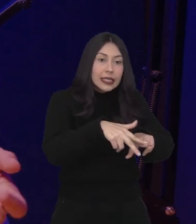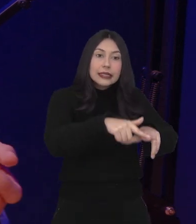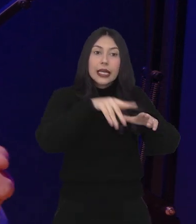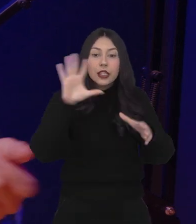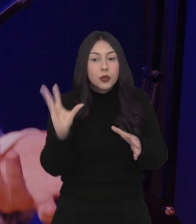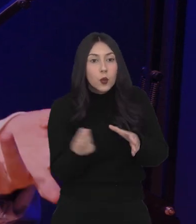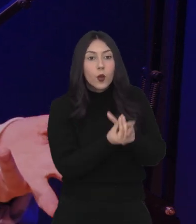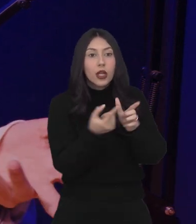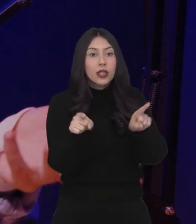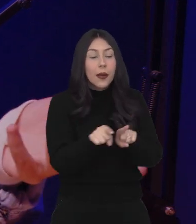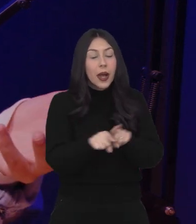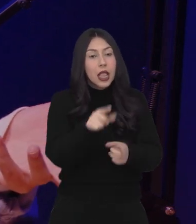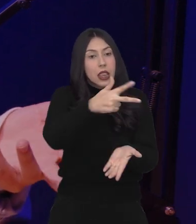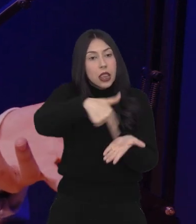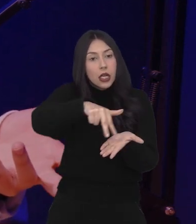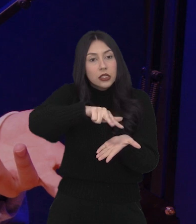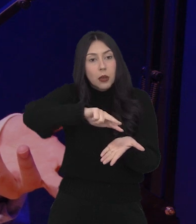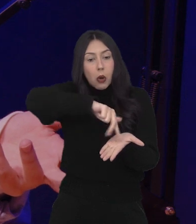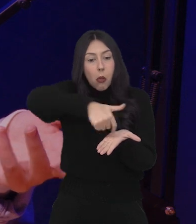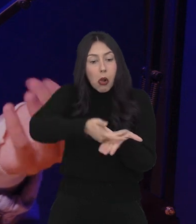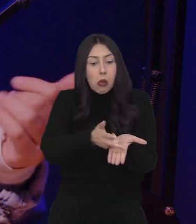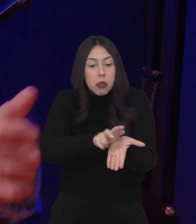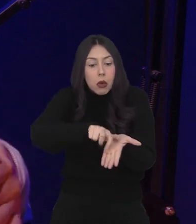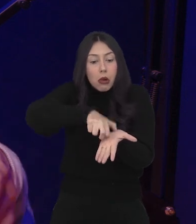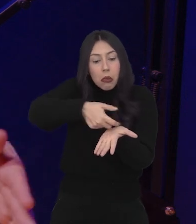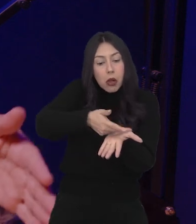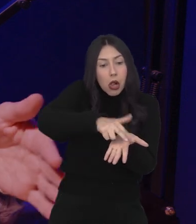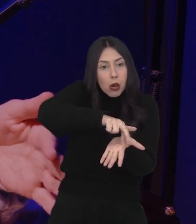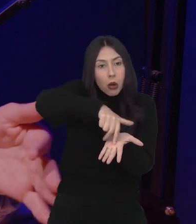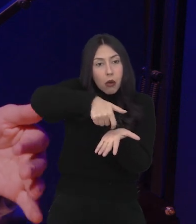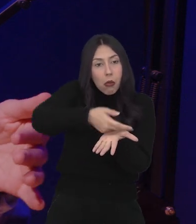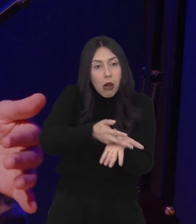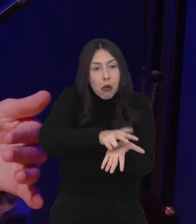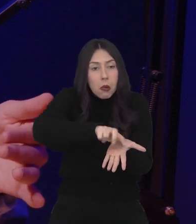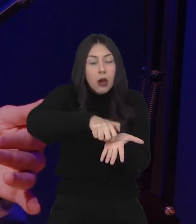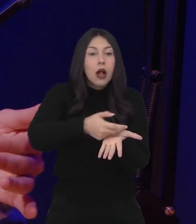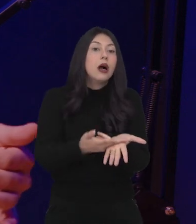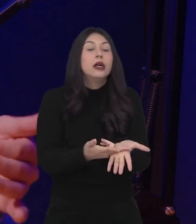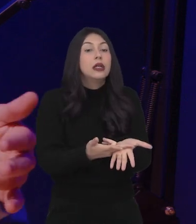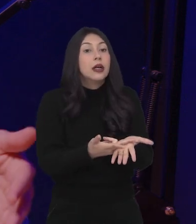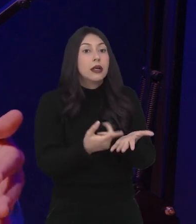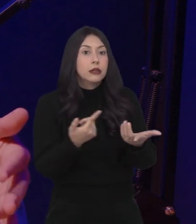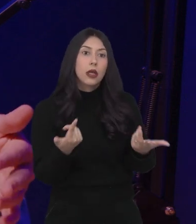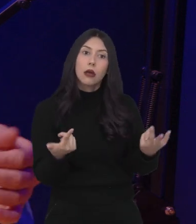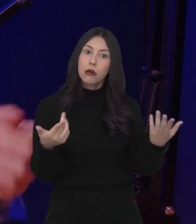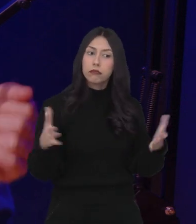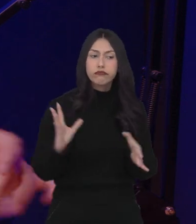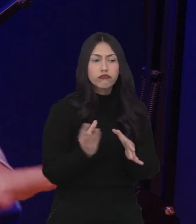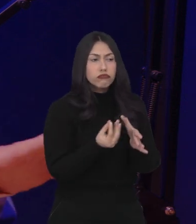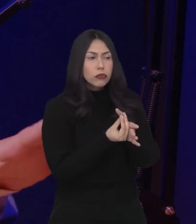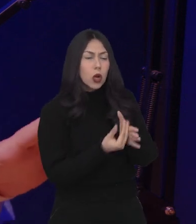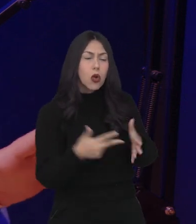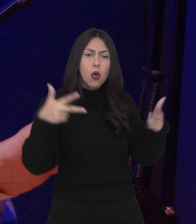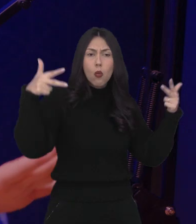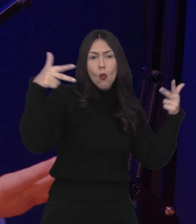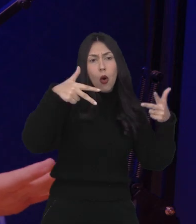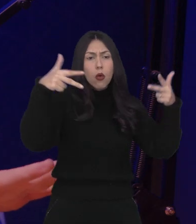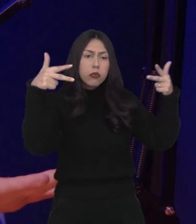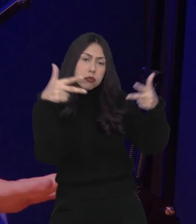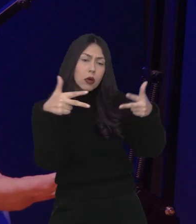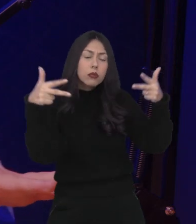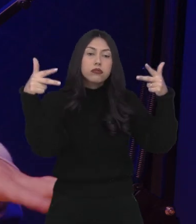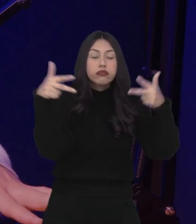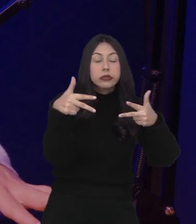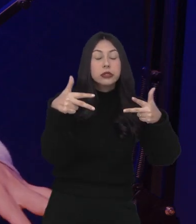skate, o breaking, que é um estilo de dança, né, que está inserido no contexto urbano, que está dentro da cultura do hip hop, mas para frente a gente vai falar um pouquinho